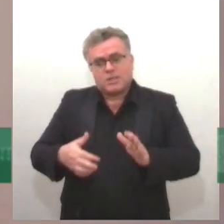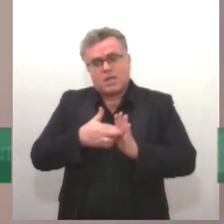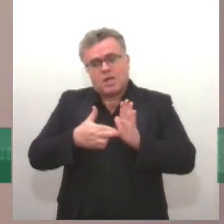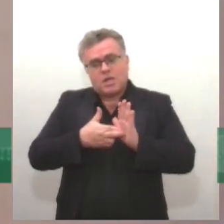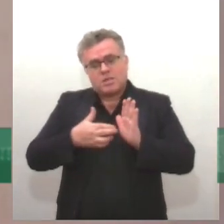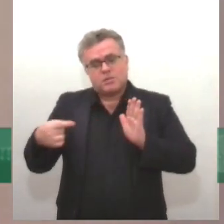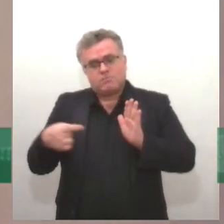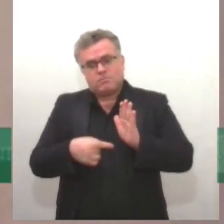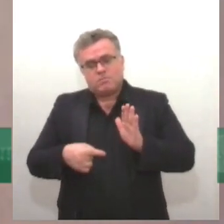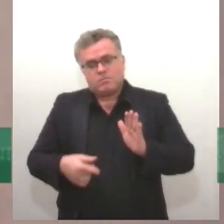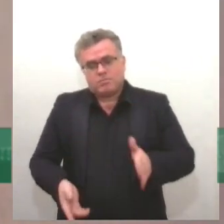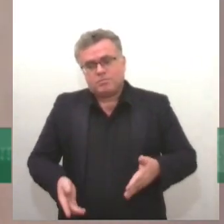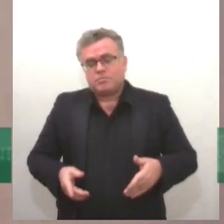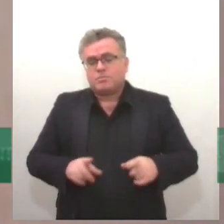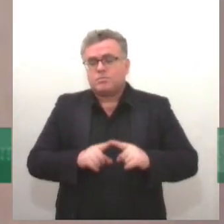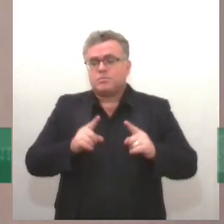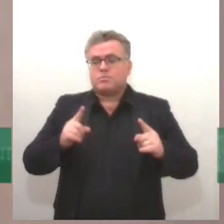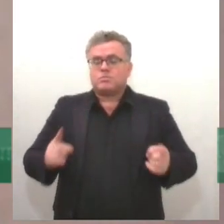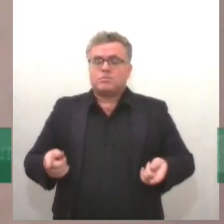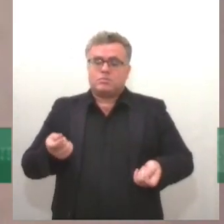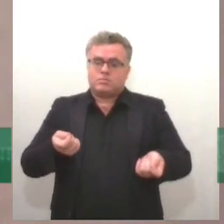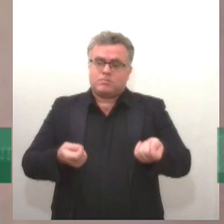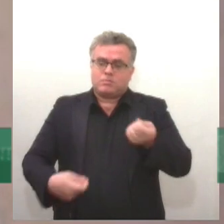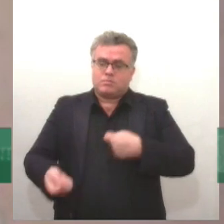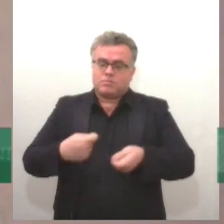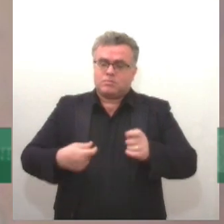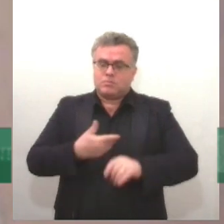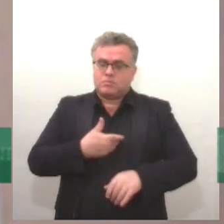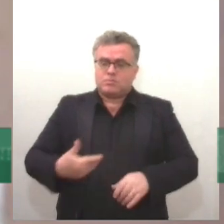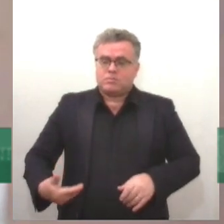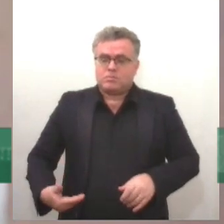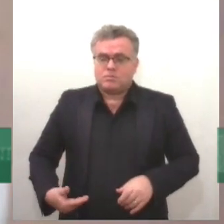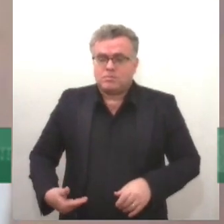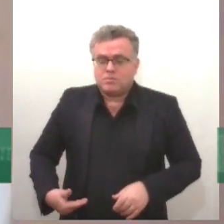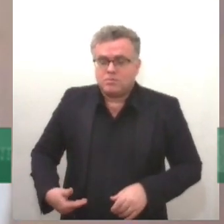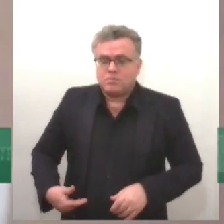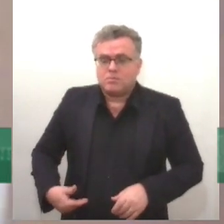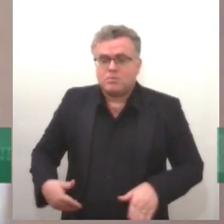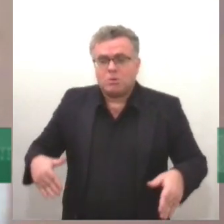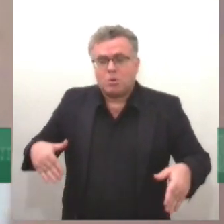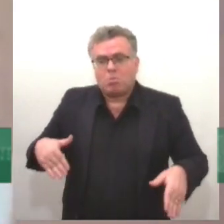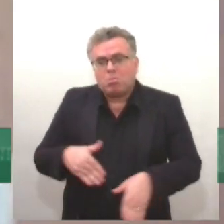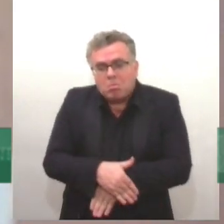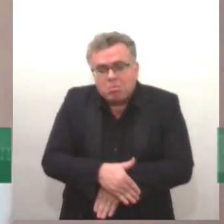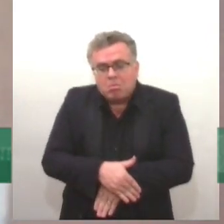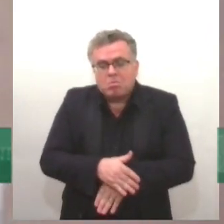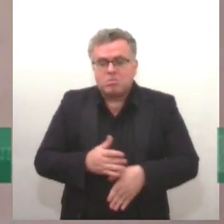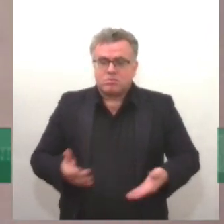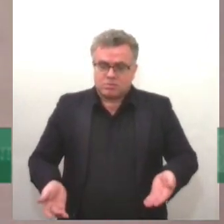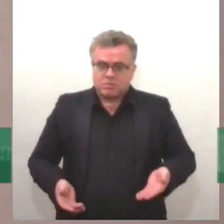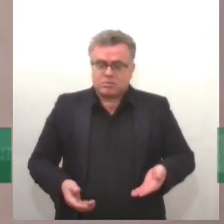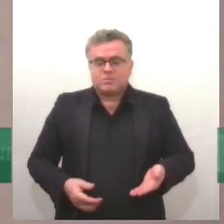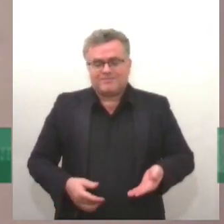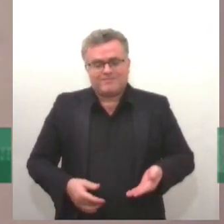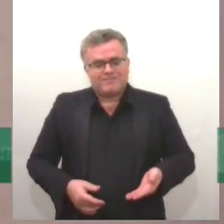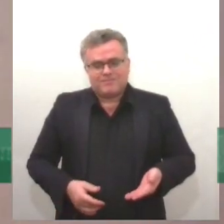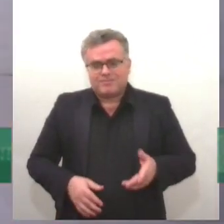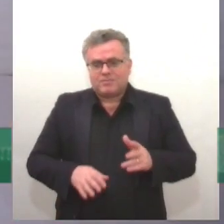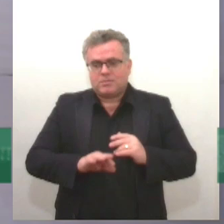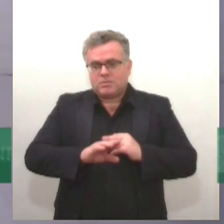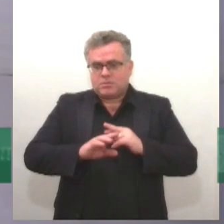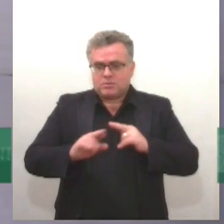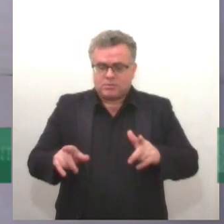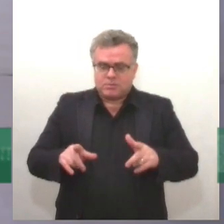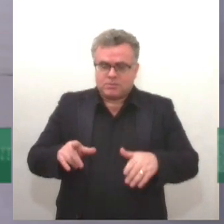a administração pública mais refém de outros interesses que não o interesse público.